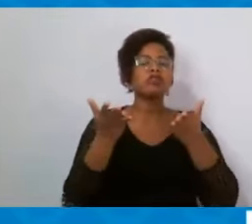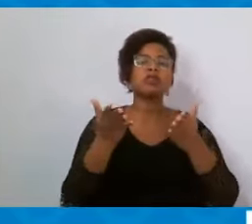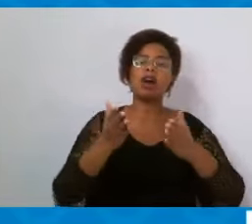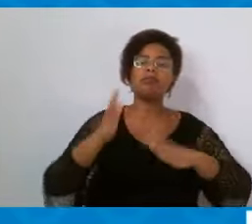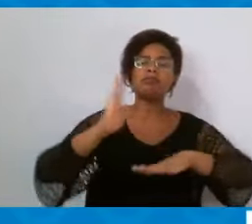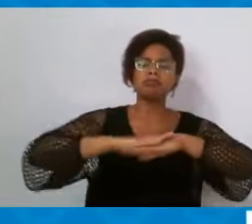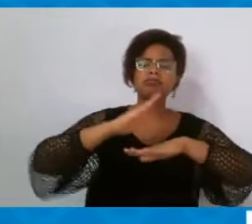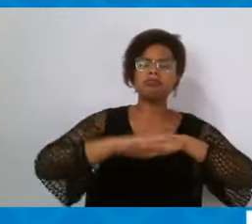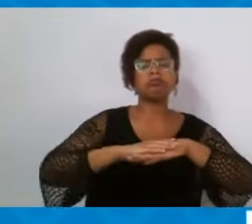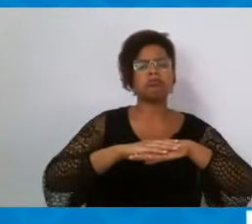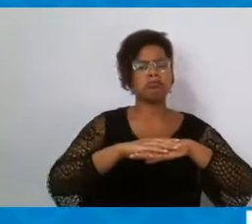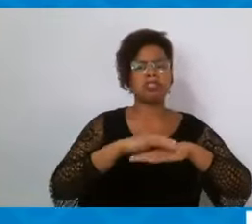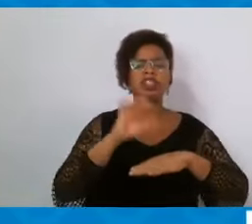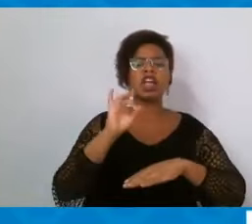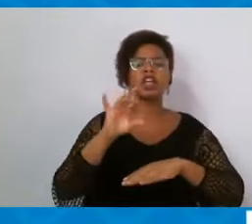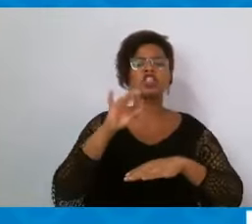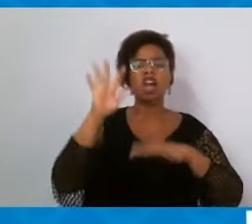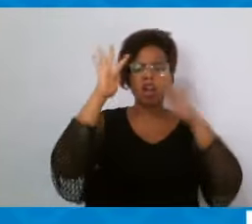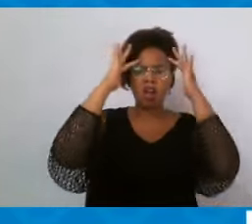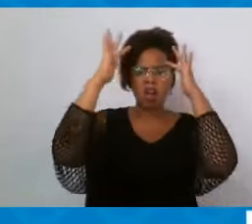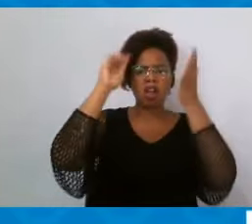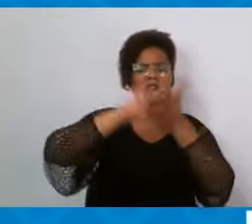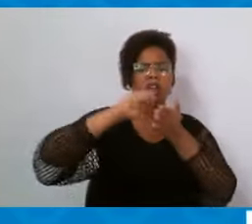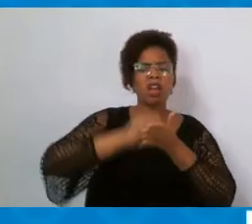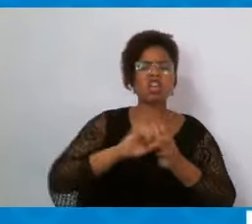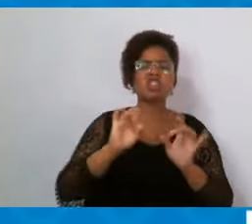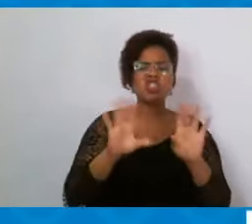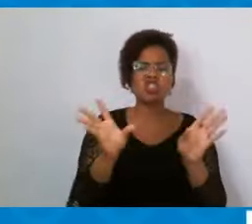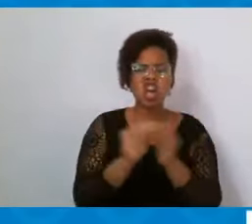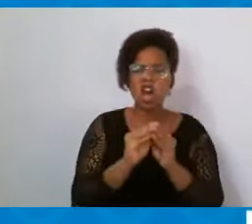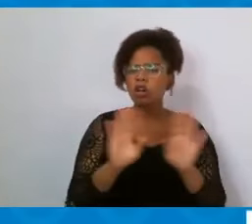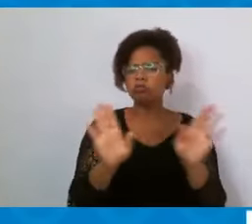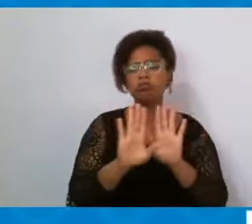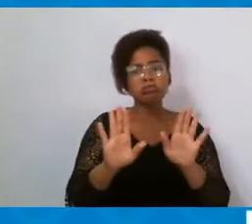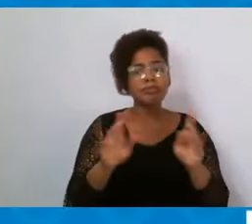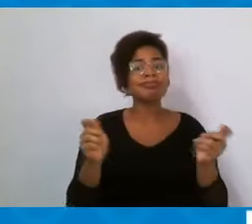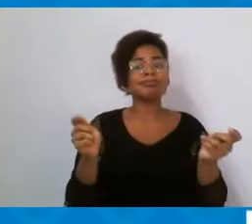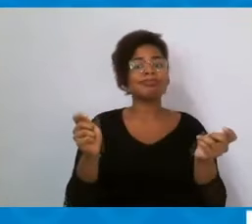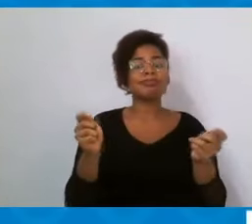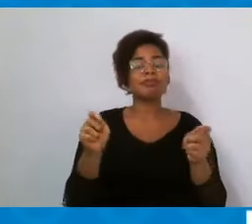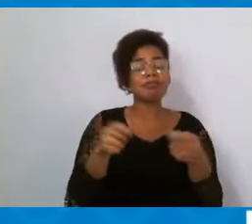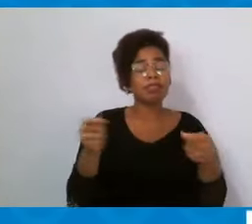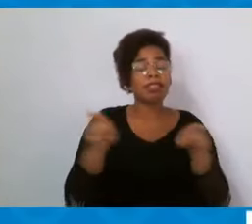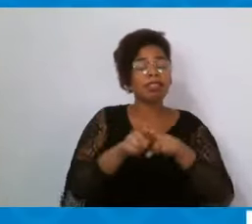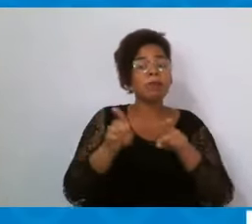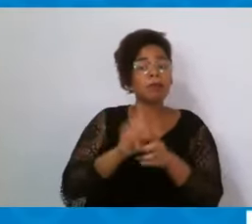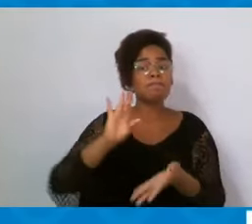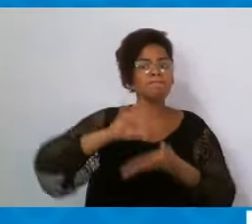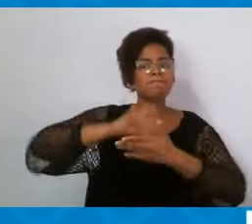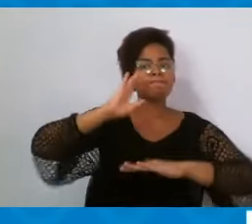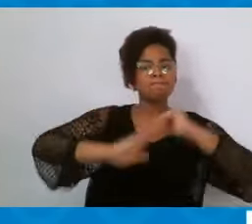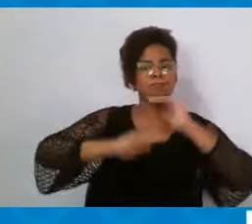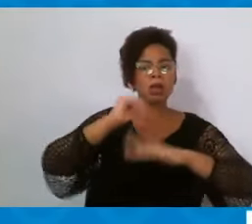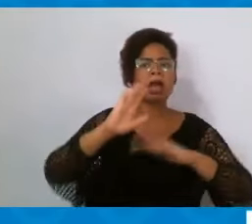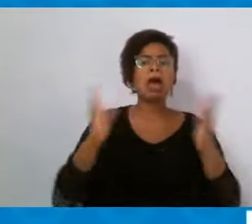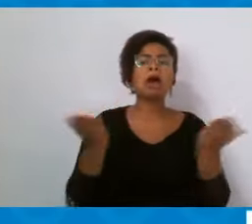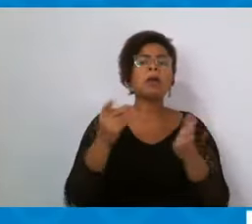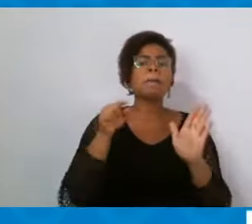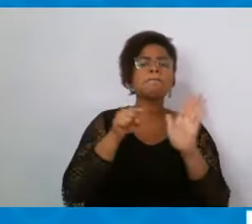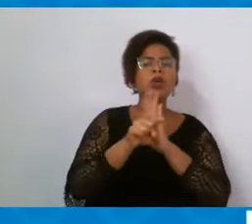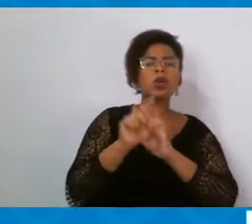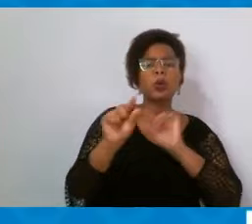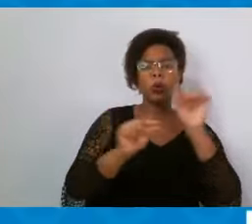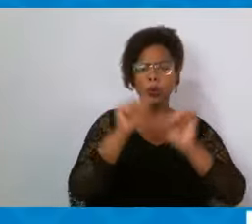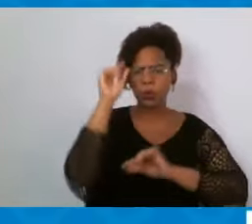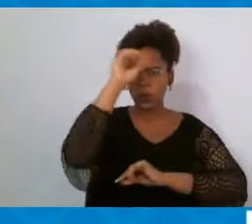mesmo, saindo só de palavras e argumentos para realidade. E eu venho deixar aqui a pergunta: o que é a aprendizagem baseada